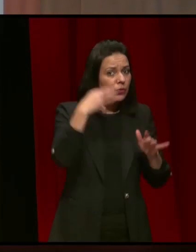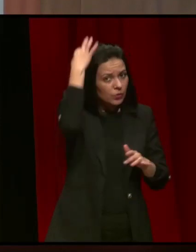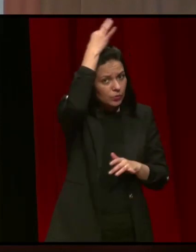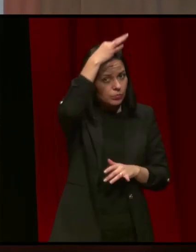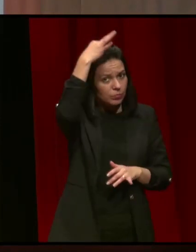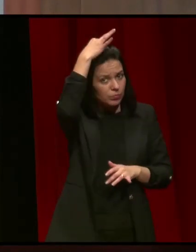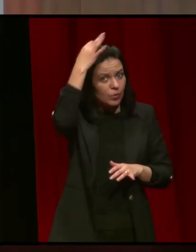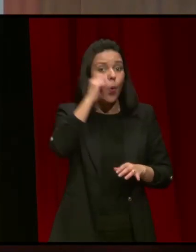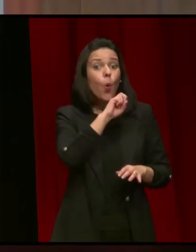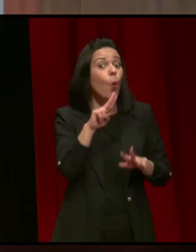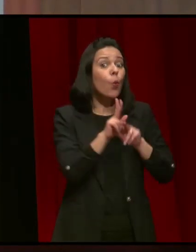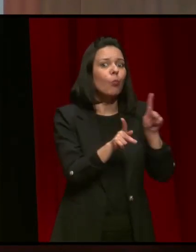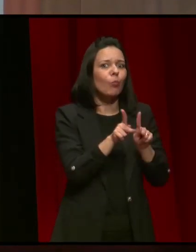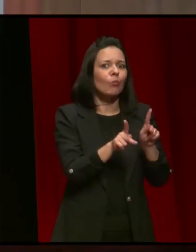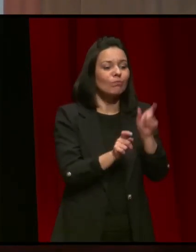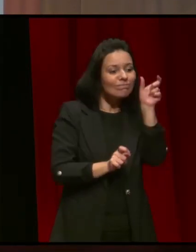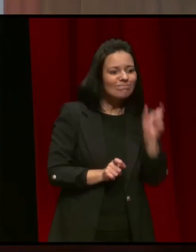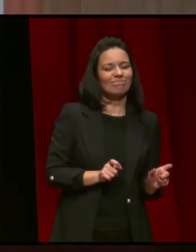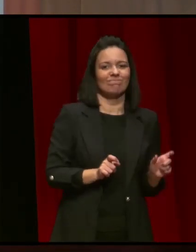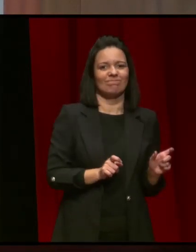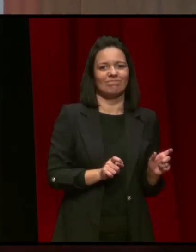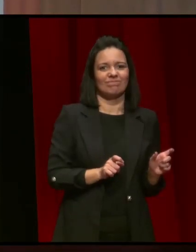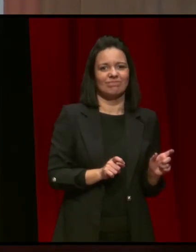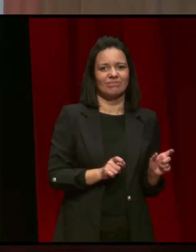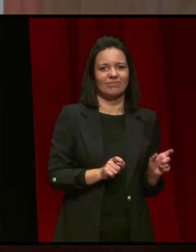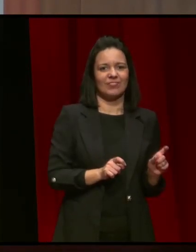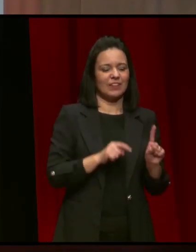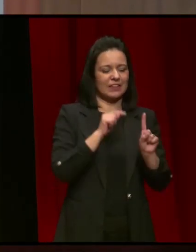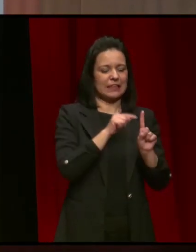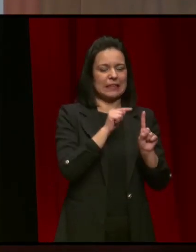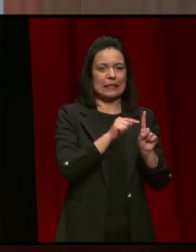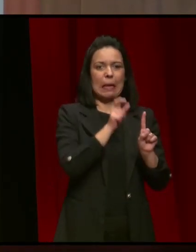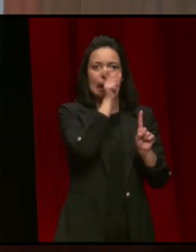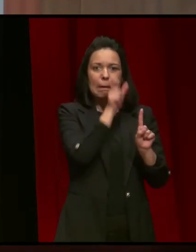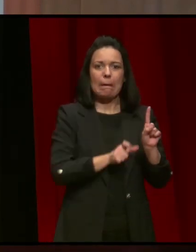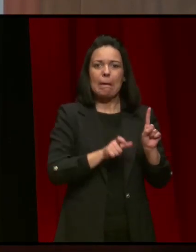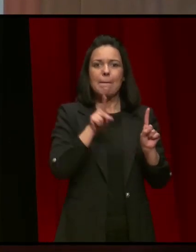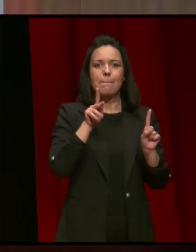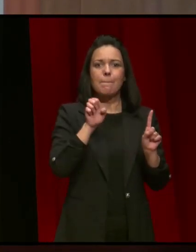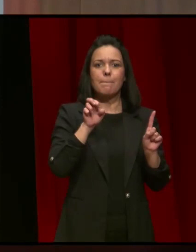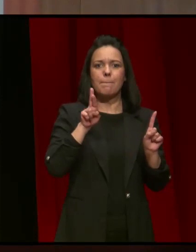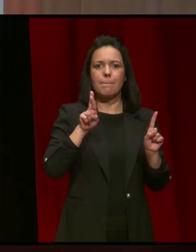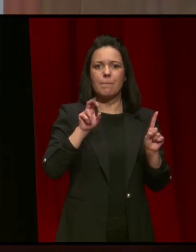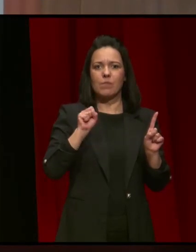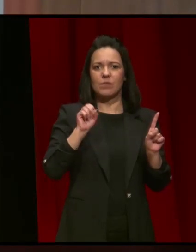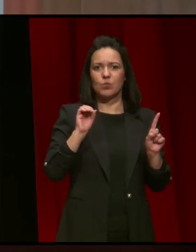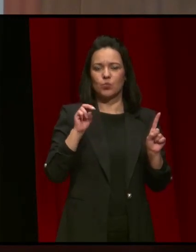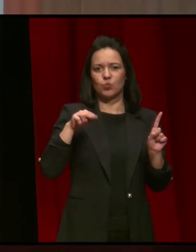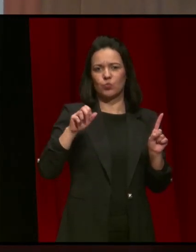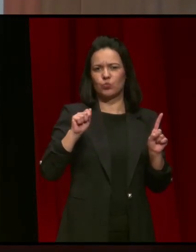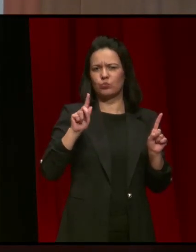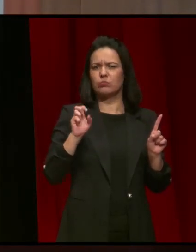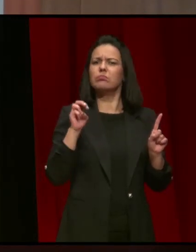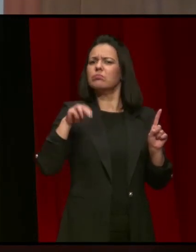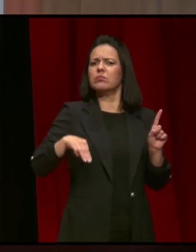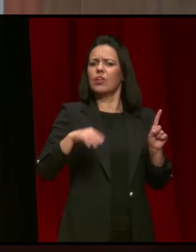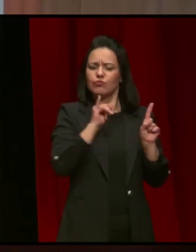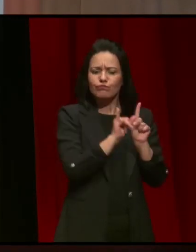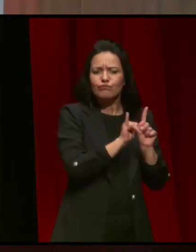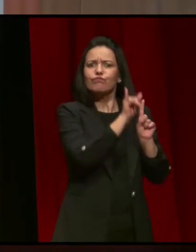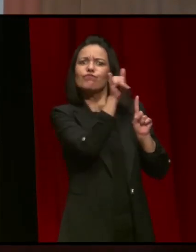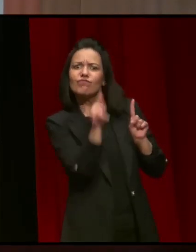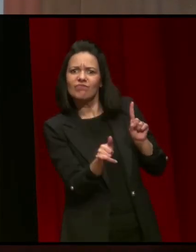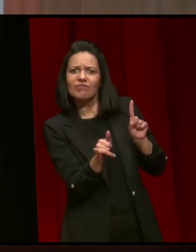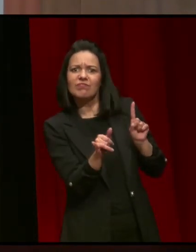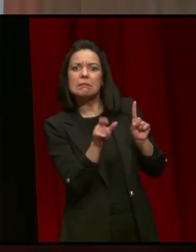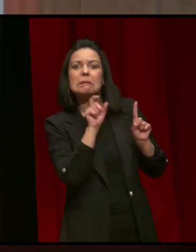povo que age. E com isso em mente, você vai entendendo o texto. Quem é que está falando no texto? Quem é que está ouvindo no